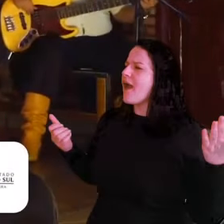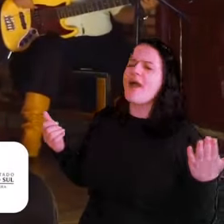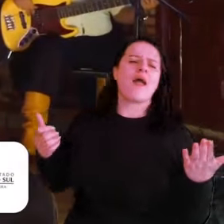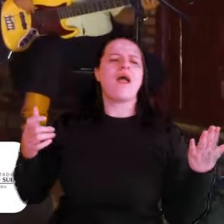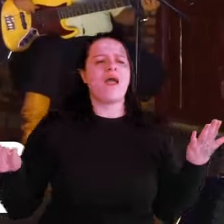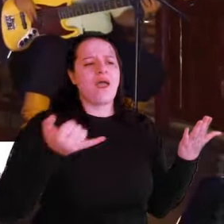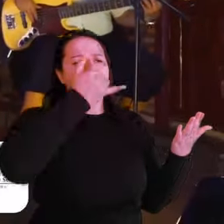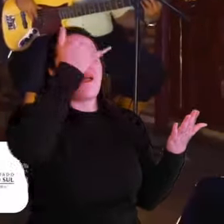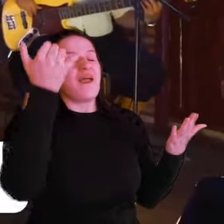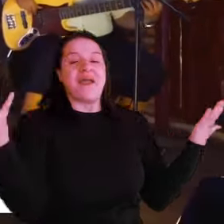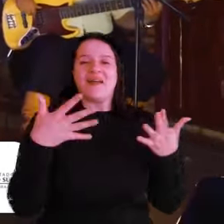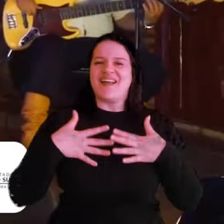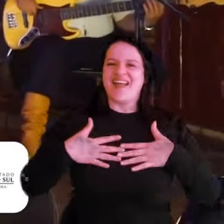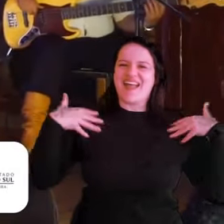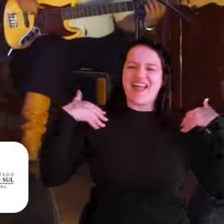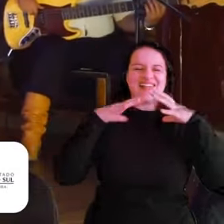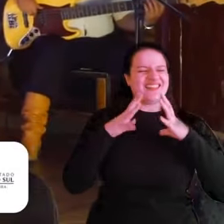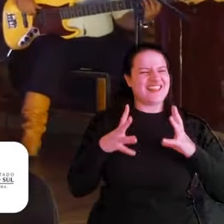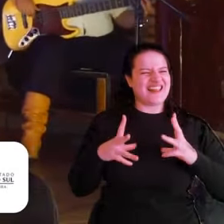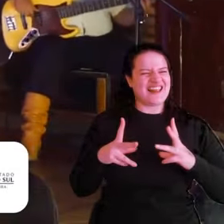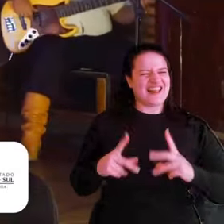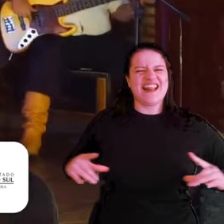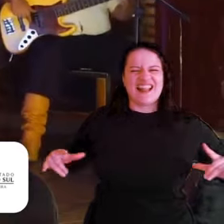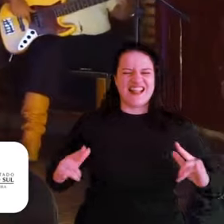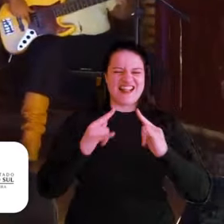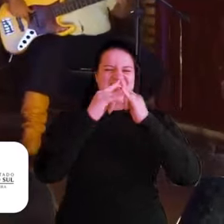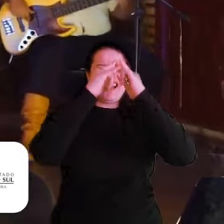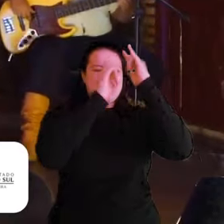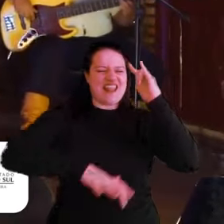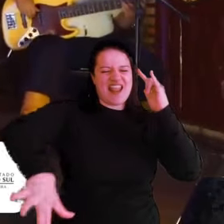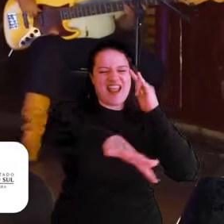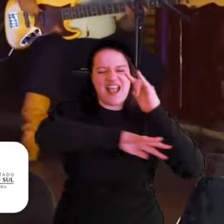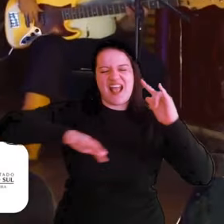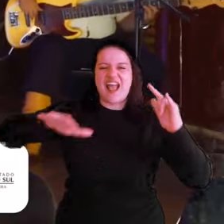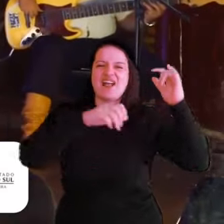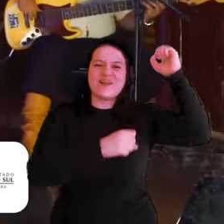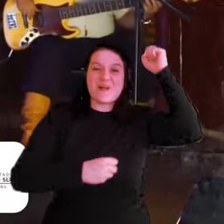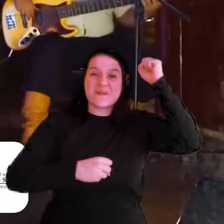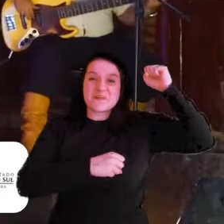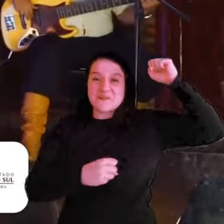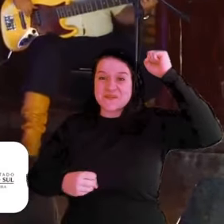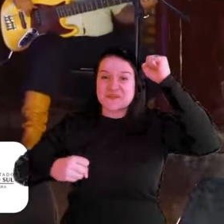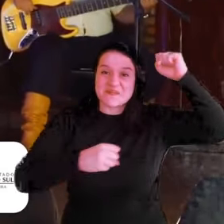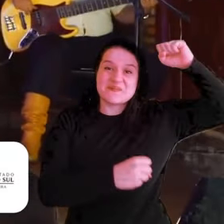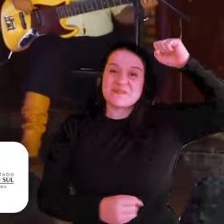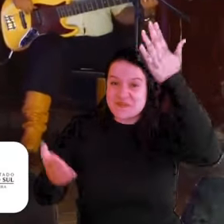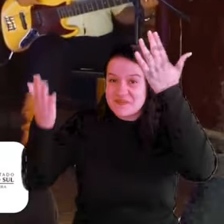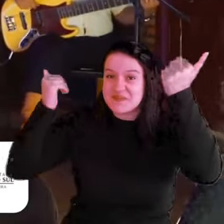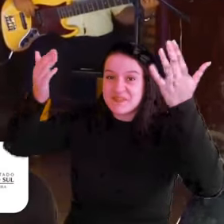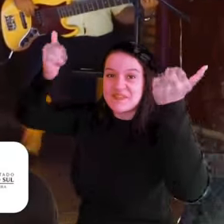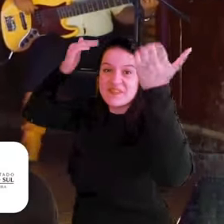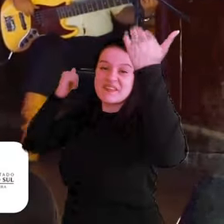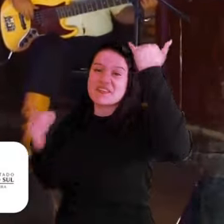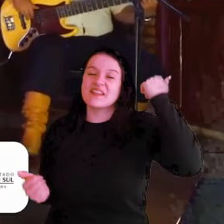um aporreado. Em orgulho desta pura essência, esse meu bago sagrado. Vamos que a